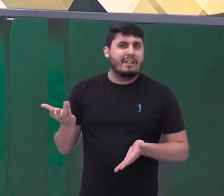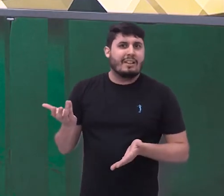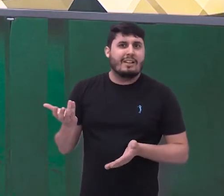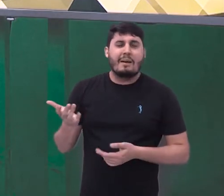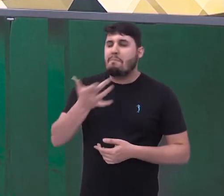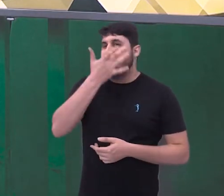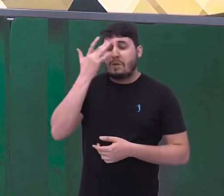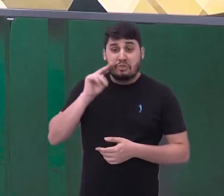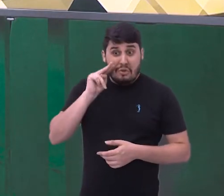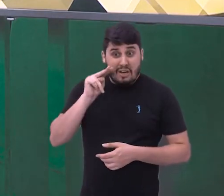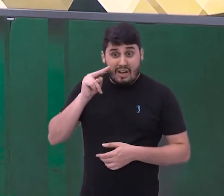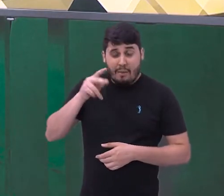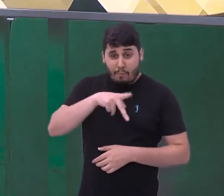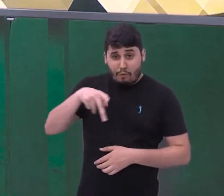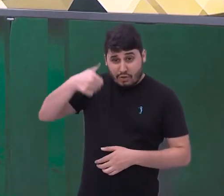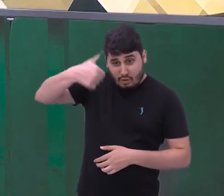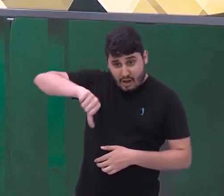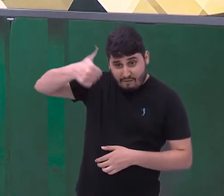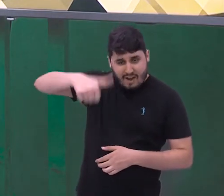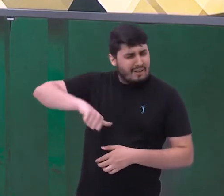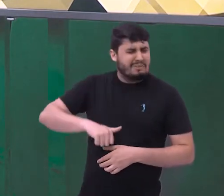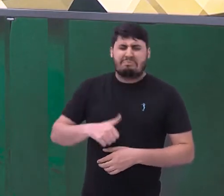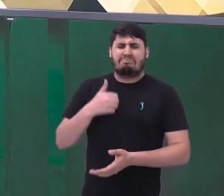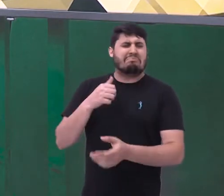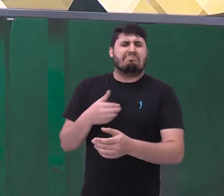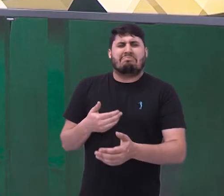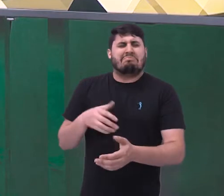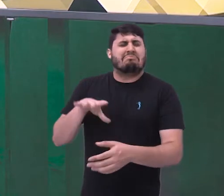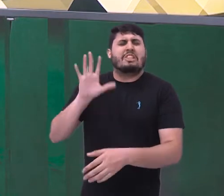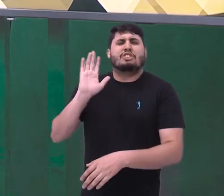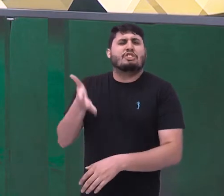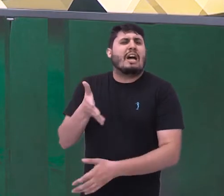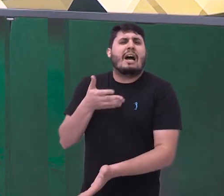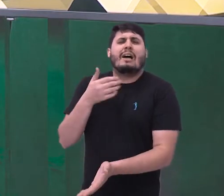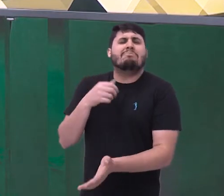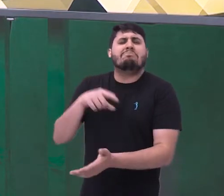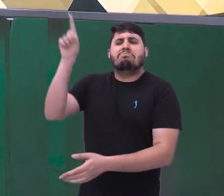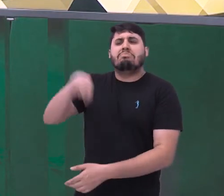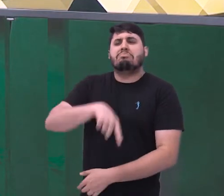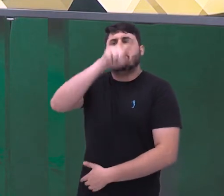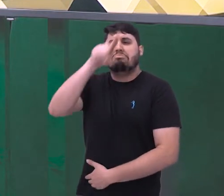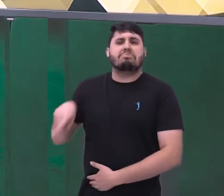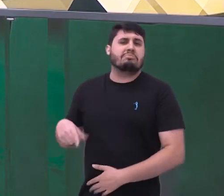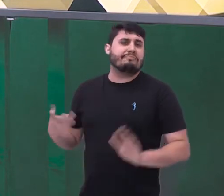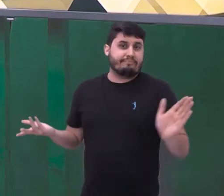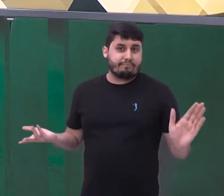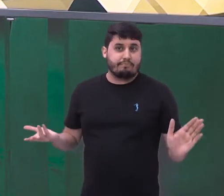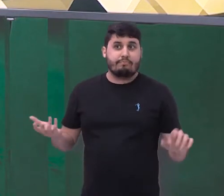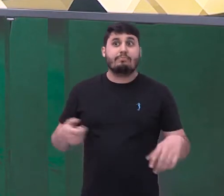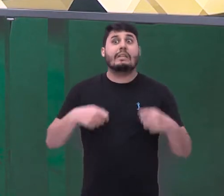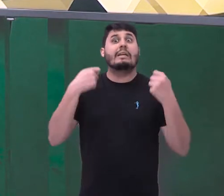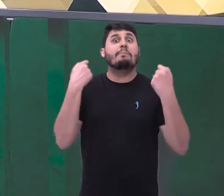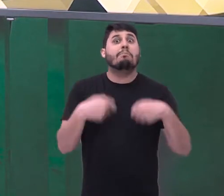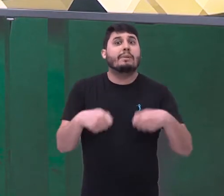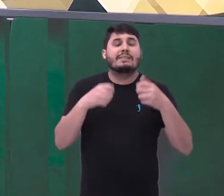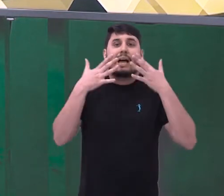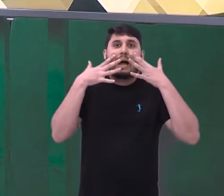que é linha? Linha é aquilo que está assim escrito, assim, desenhadinho,